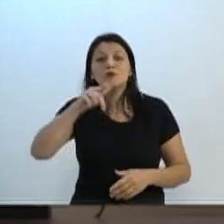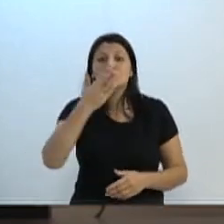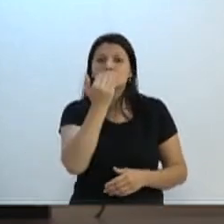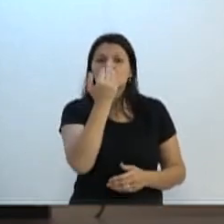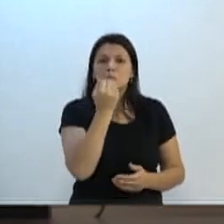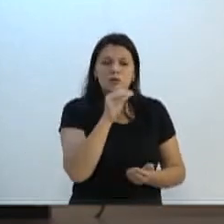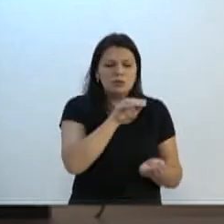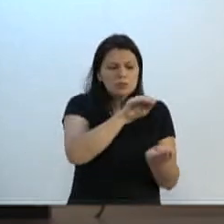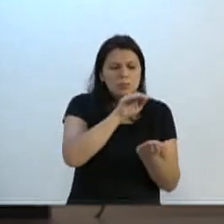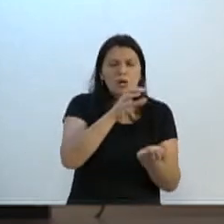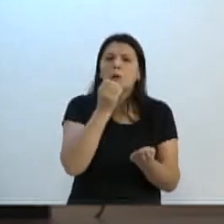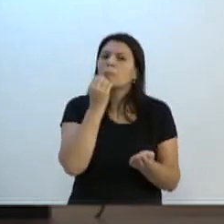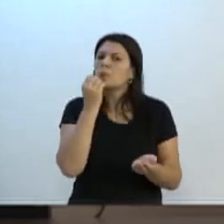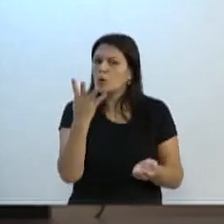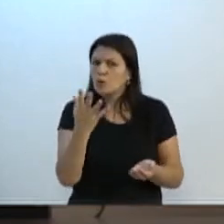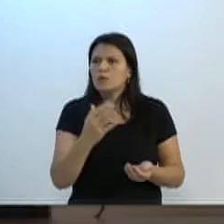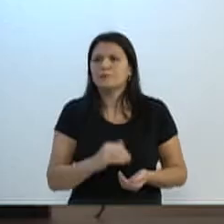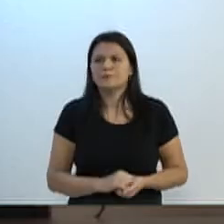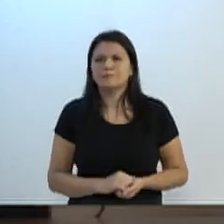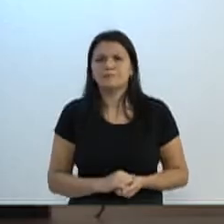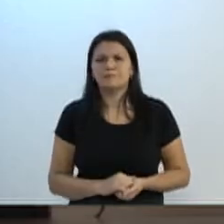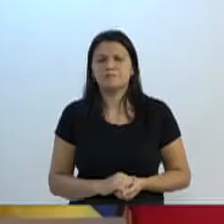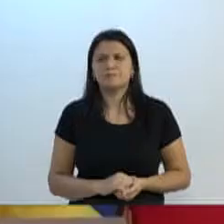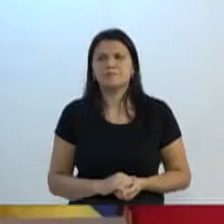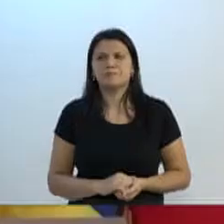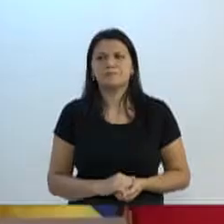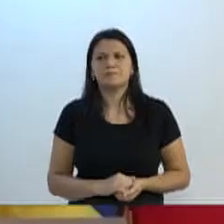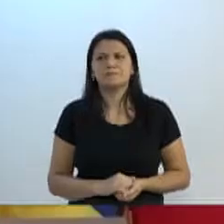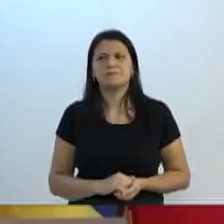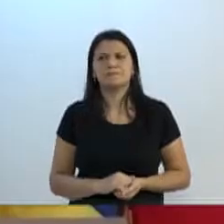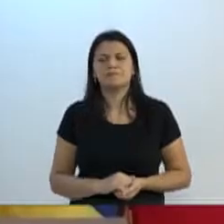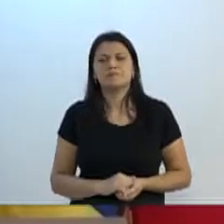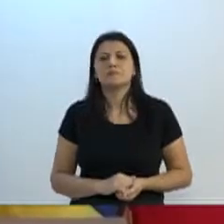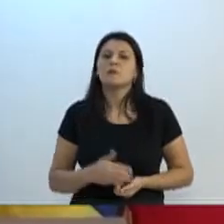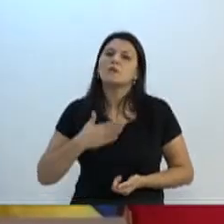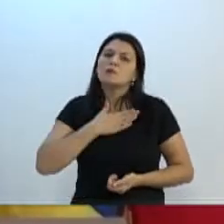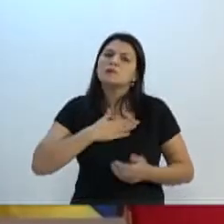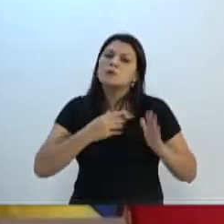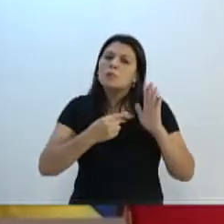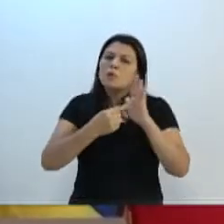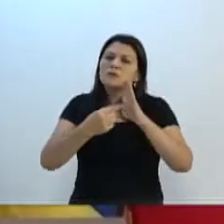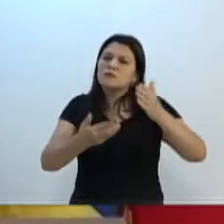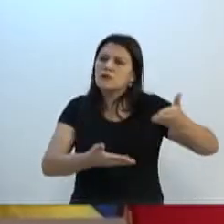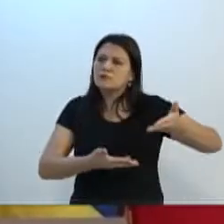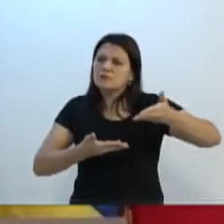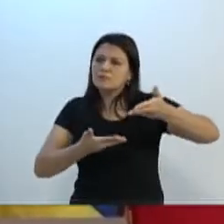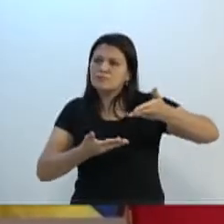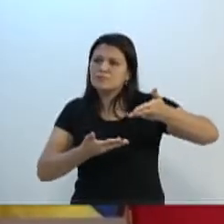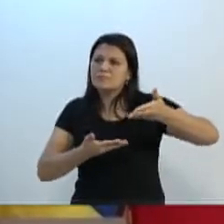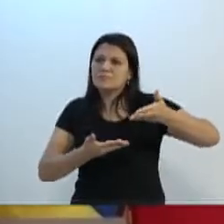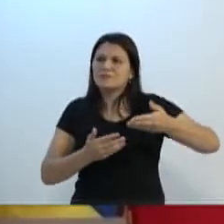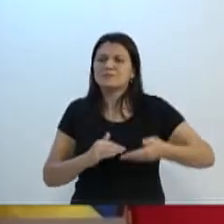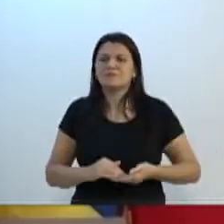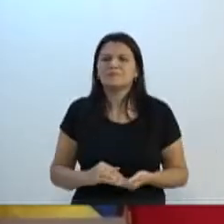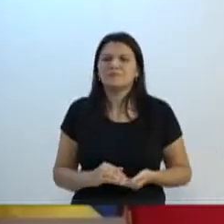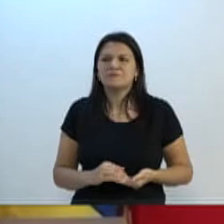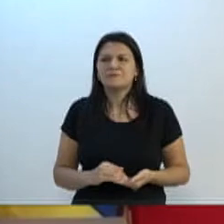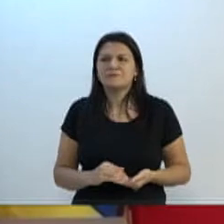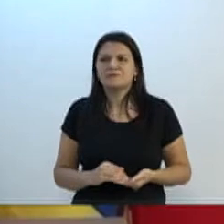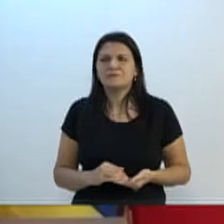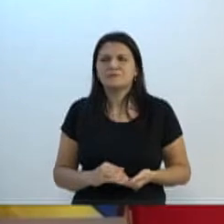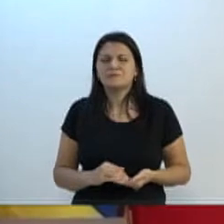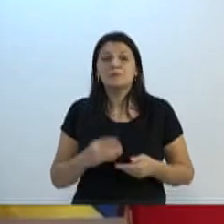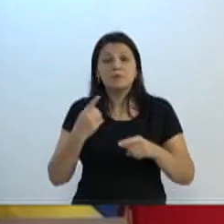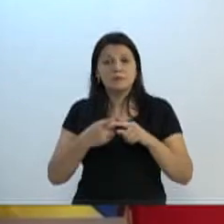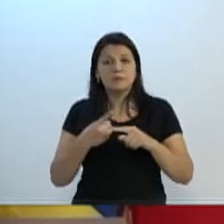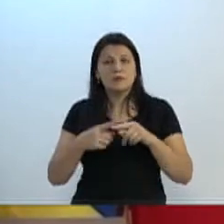o que tem que ser sempre. Obrigado, vereador. Obrigado, gostaria até de mostrar aqui para a TV Legislativa, a gente está em plena sintonia, vereador Adriano, porque inclusive o